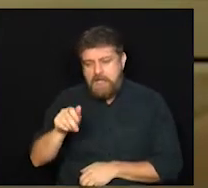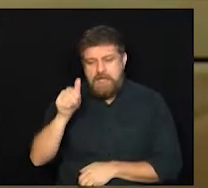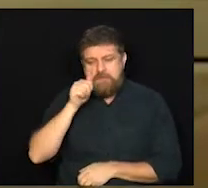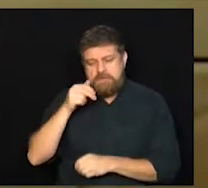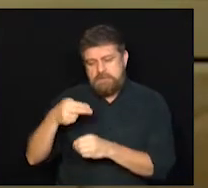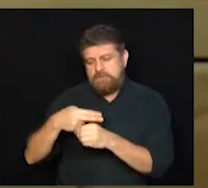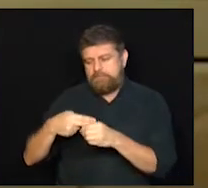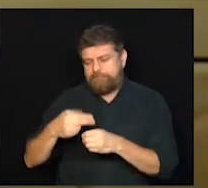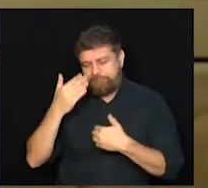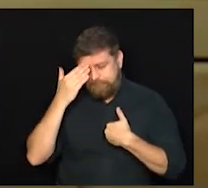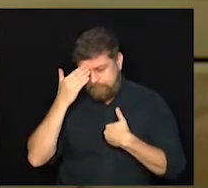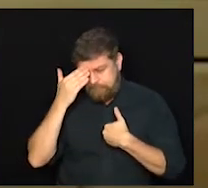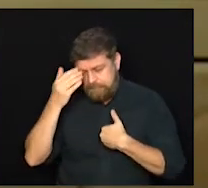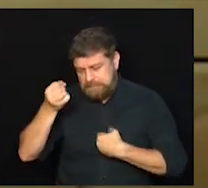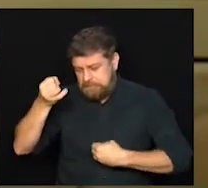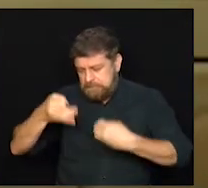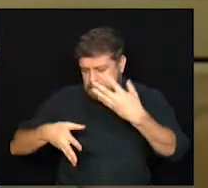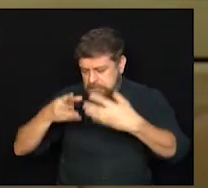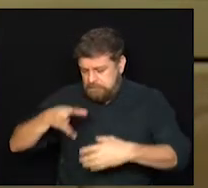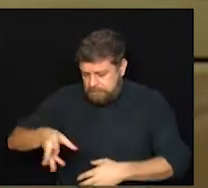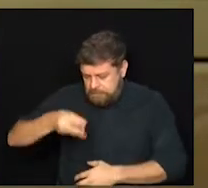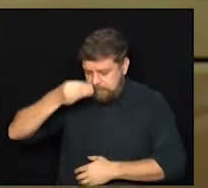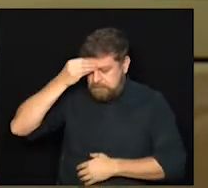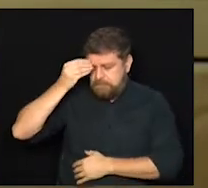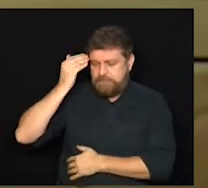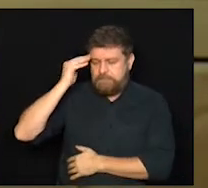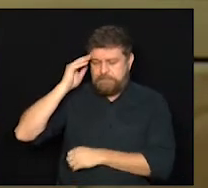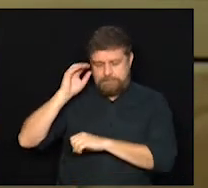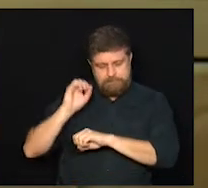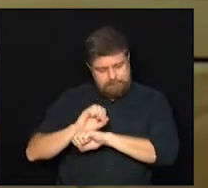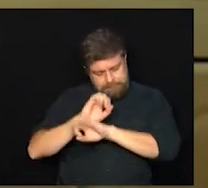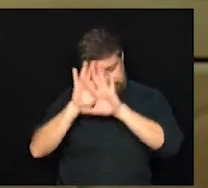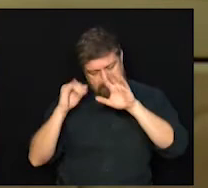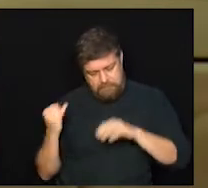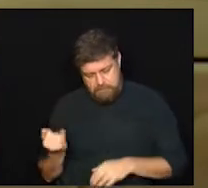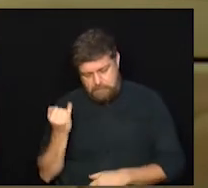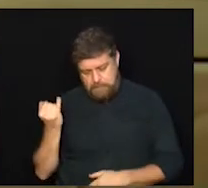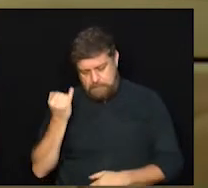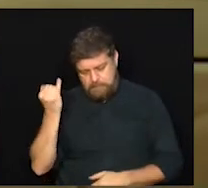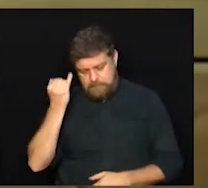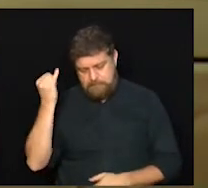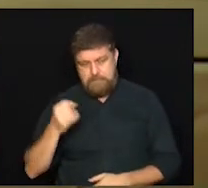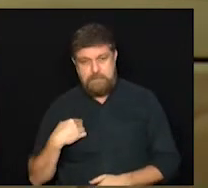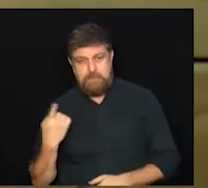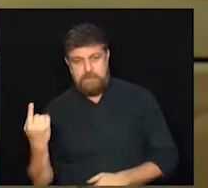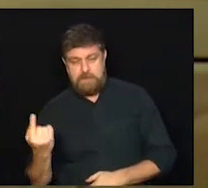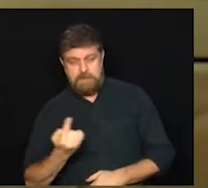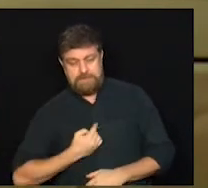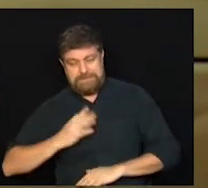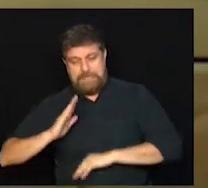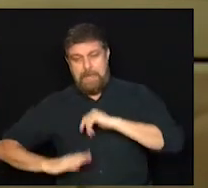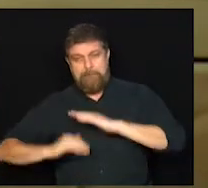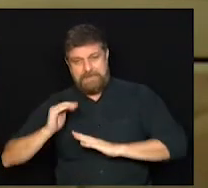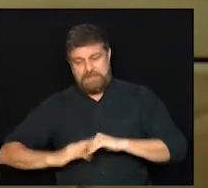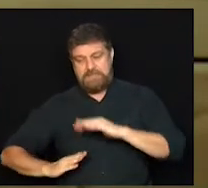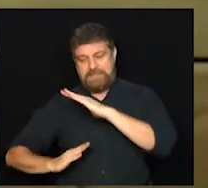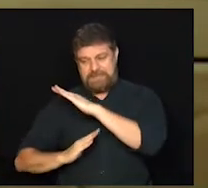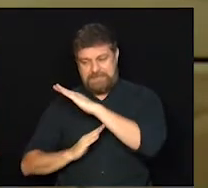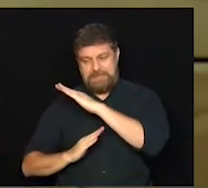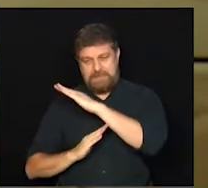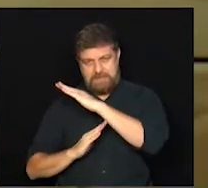são esclarecimentos muito importantes para a gente, né, no âmbito da comissão e da atuação na Câmara dos